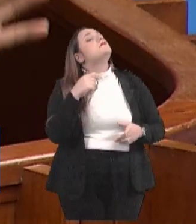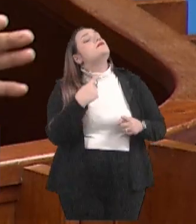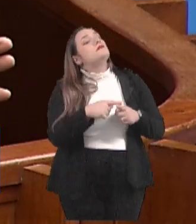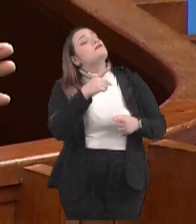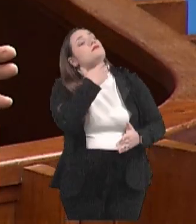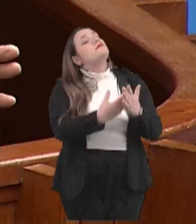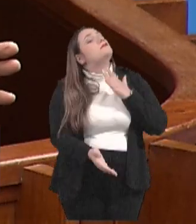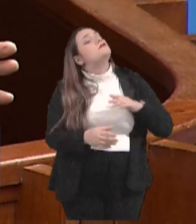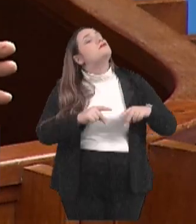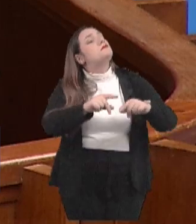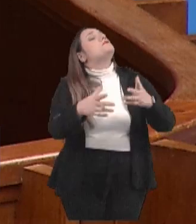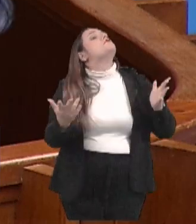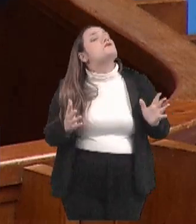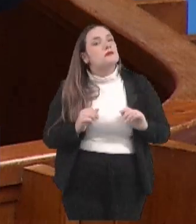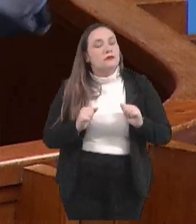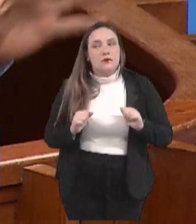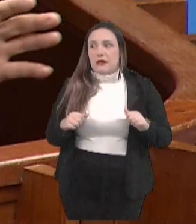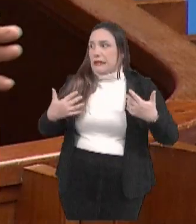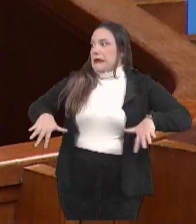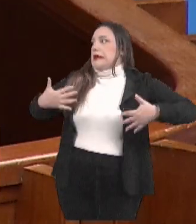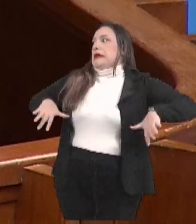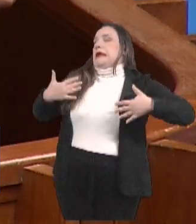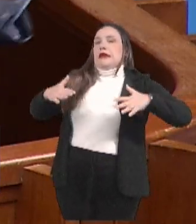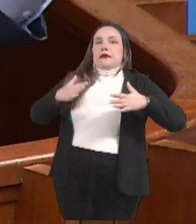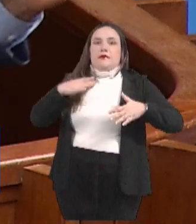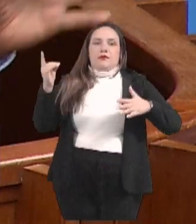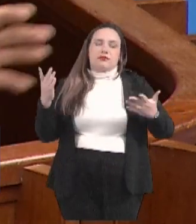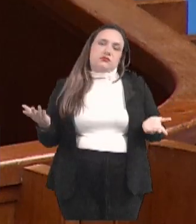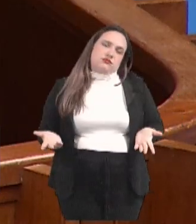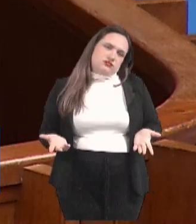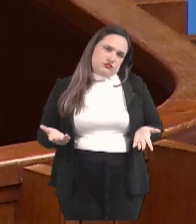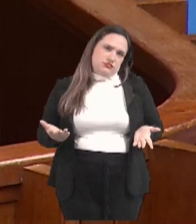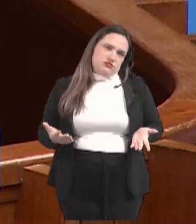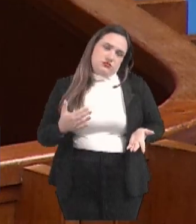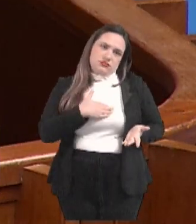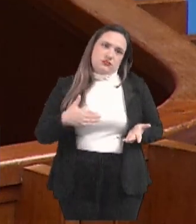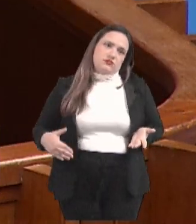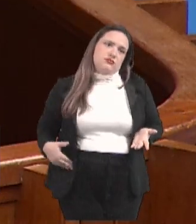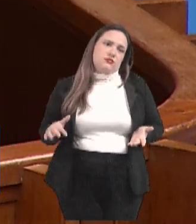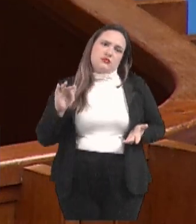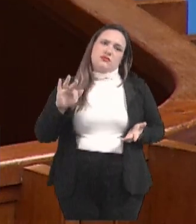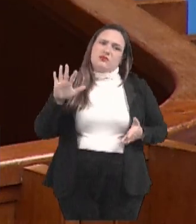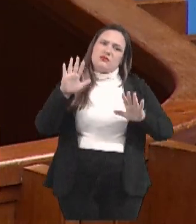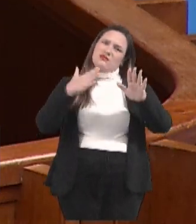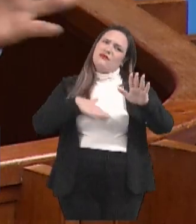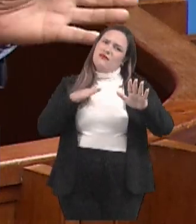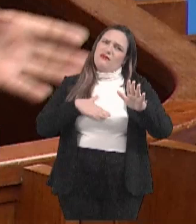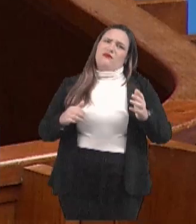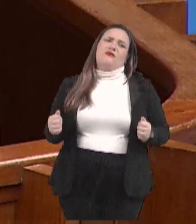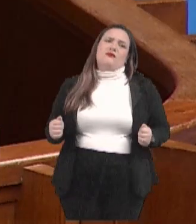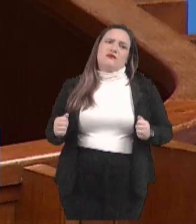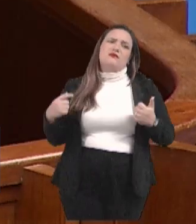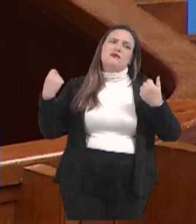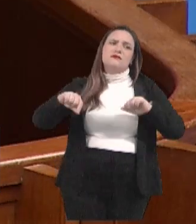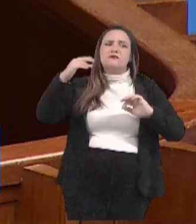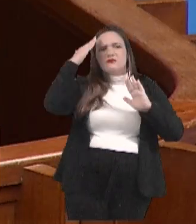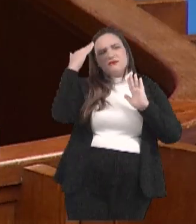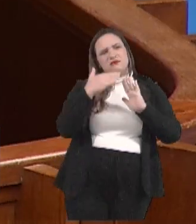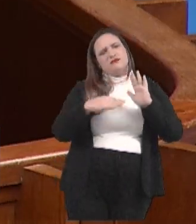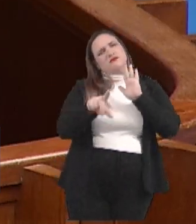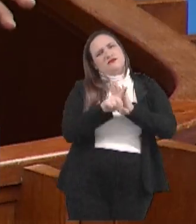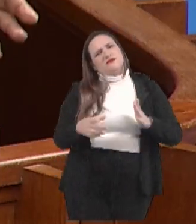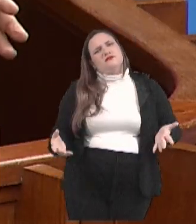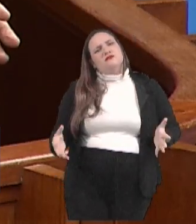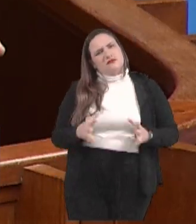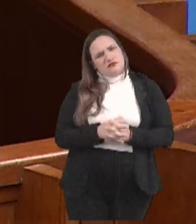terra de ninguém. Nem o governo federal, nada. Nós vivemos ainda num regime democrático em que as leis têm que ser respeitadas.